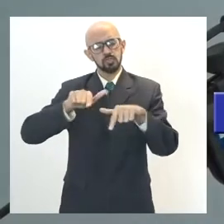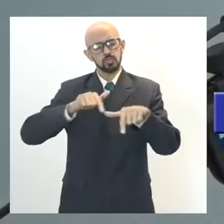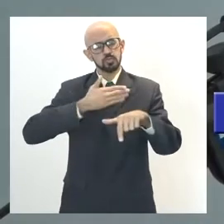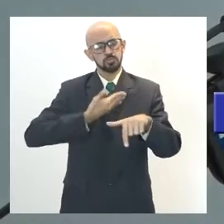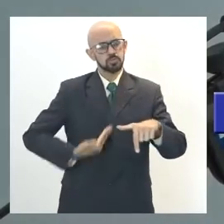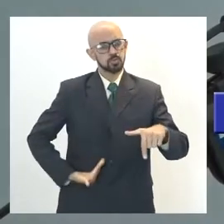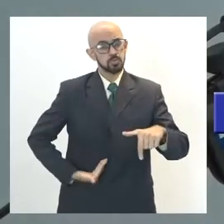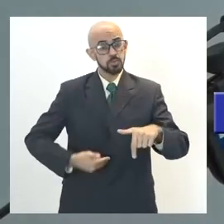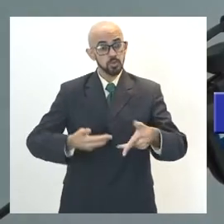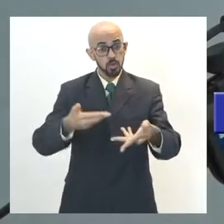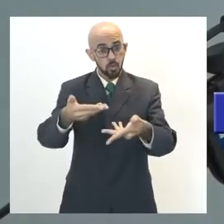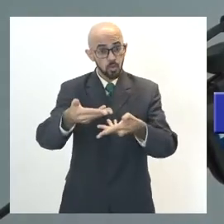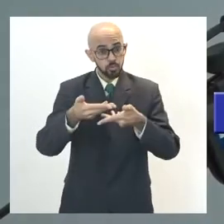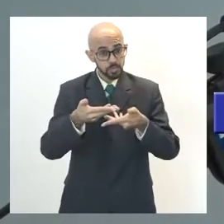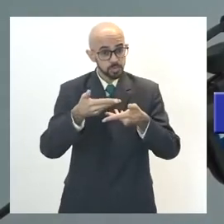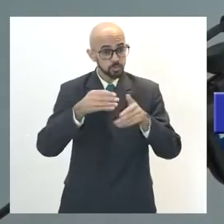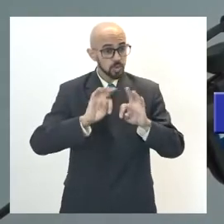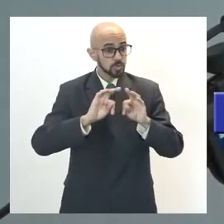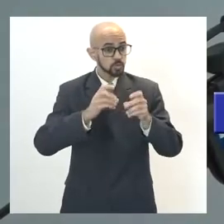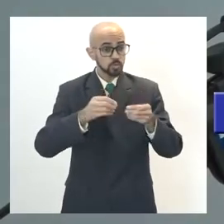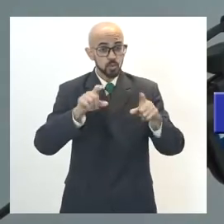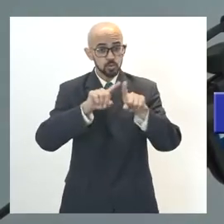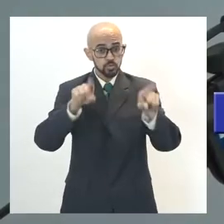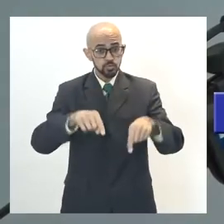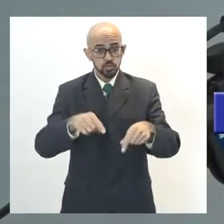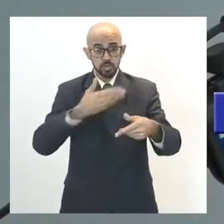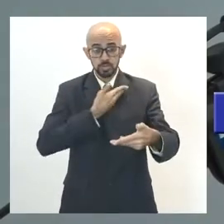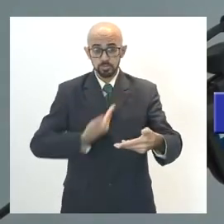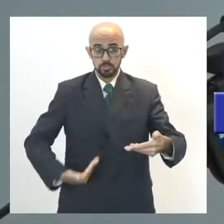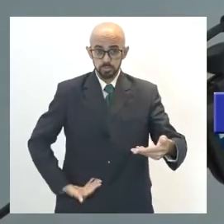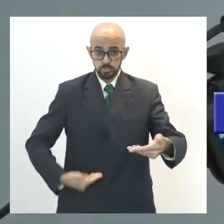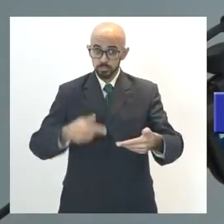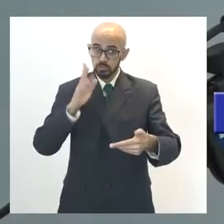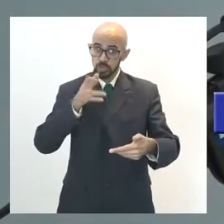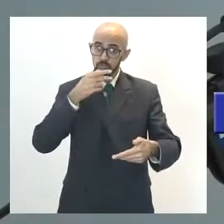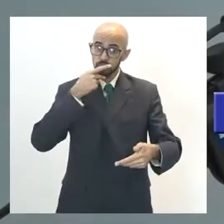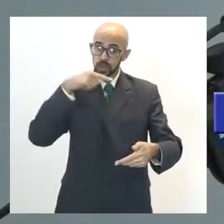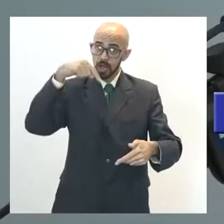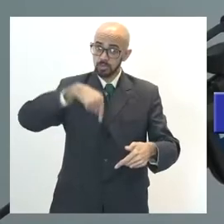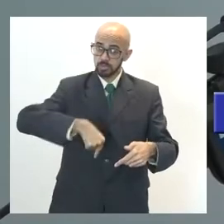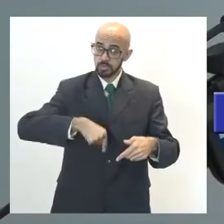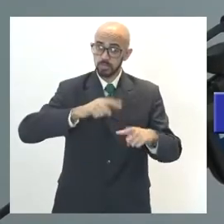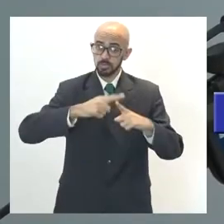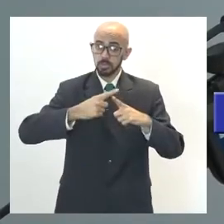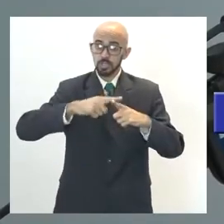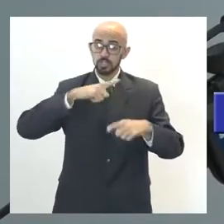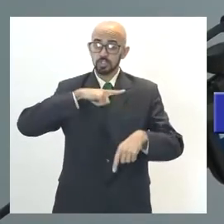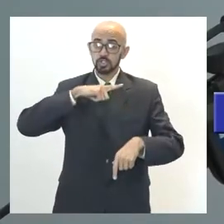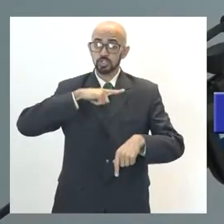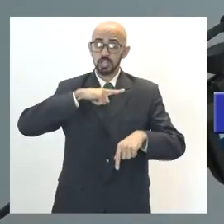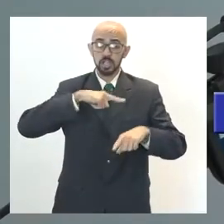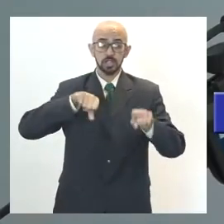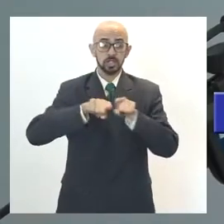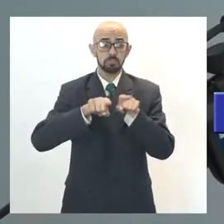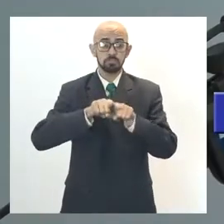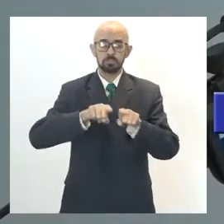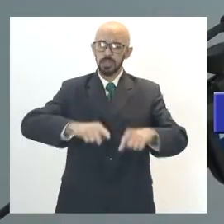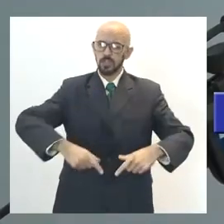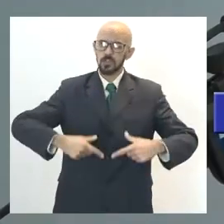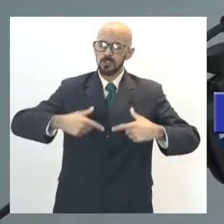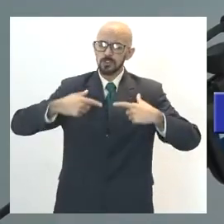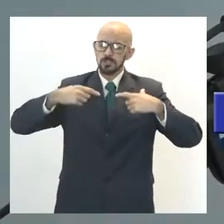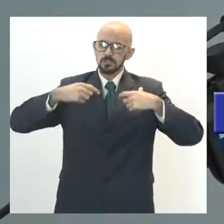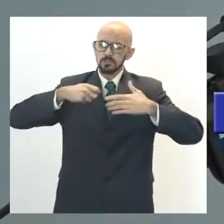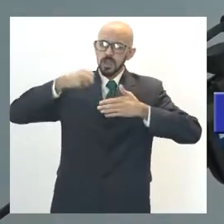chamando todos os servidores que o bem já foi dito aqui porque temos também um dizer um grande enfrentamento